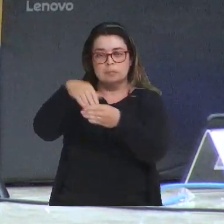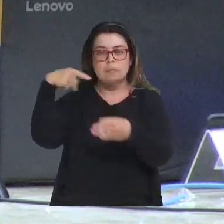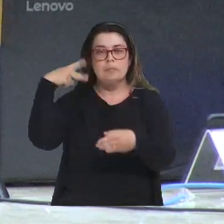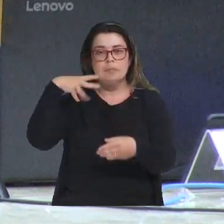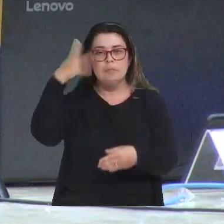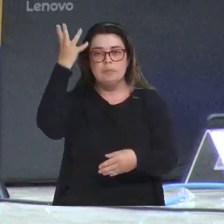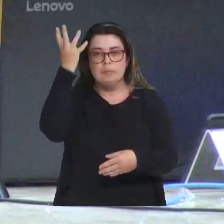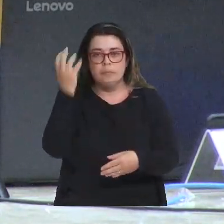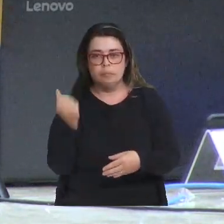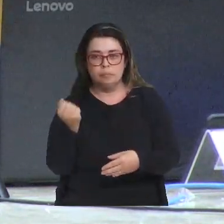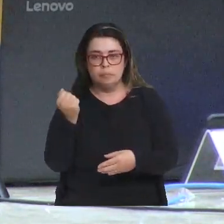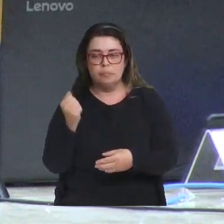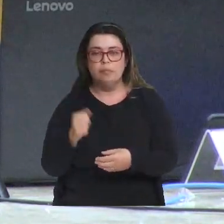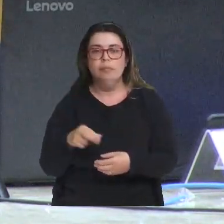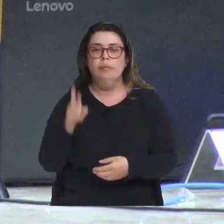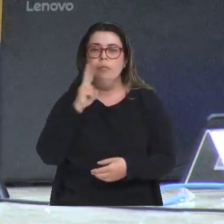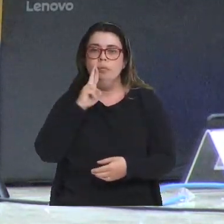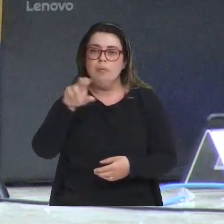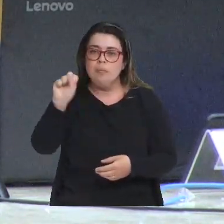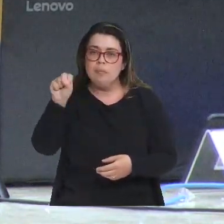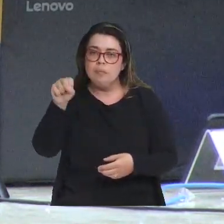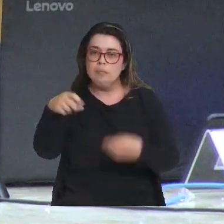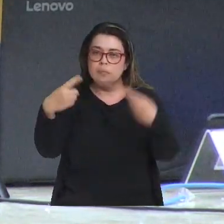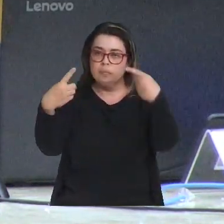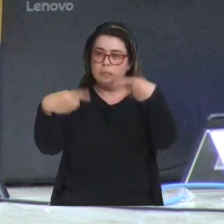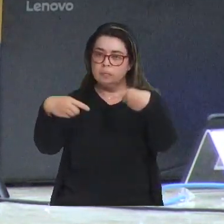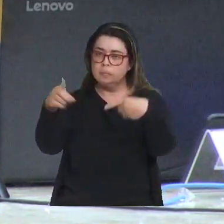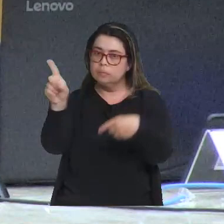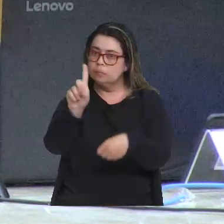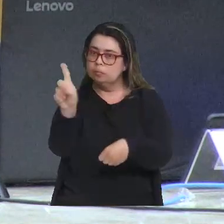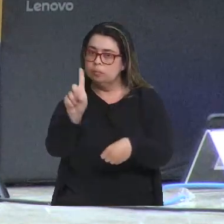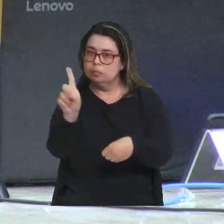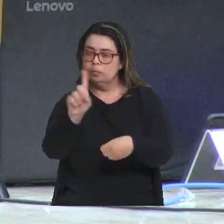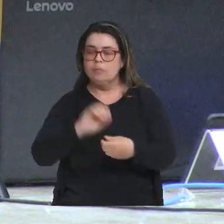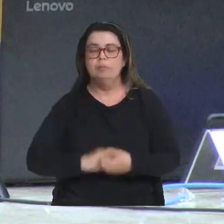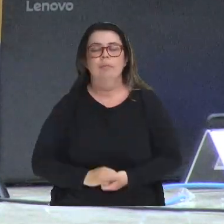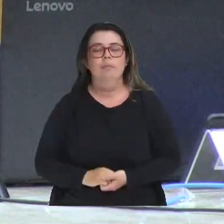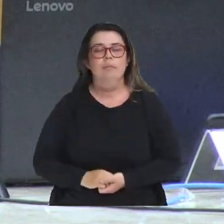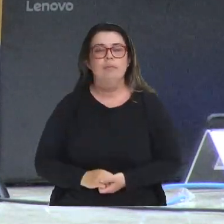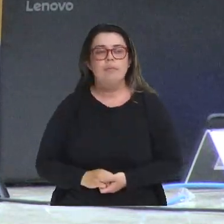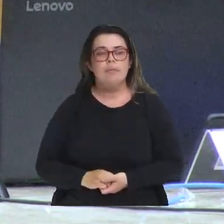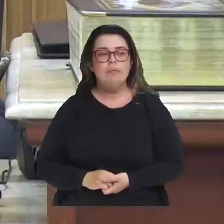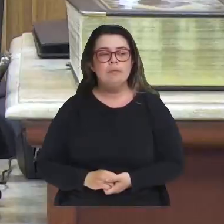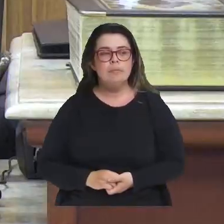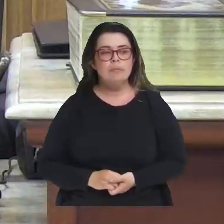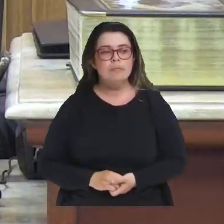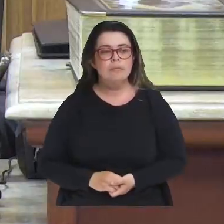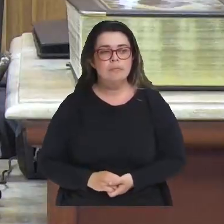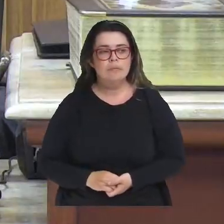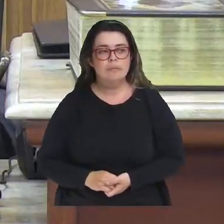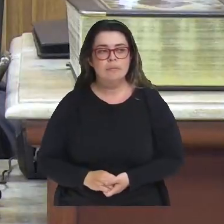favoráveis à aprovação do projeto, respondam sim. Os que forem contrários, respondam não.